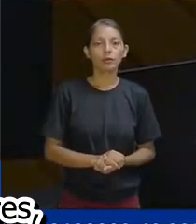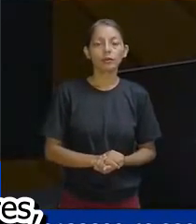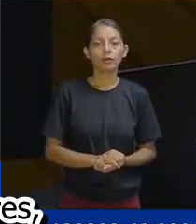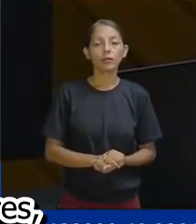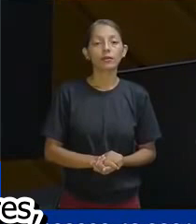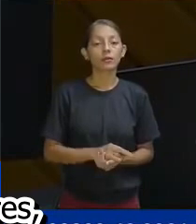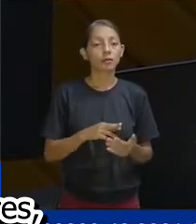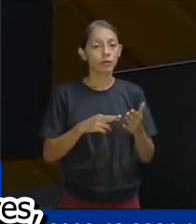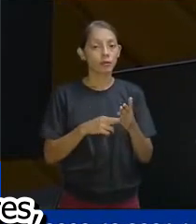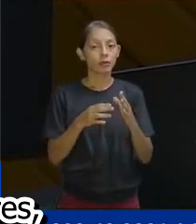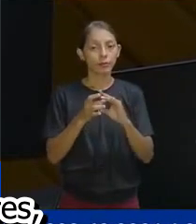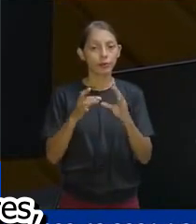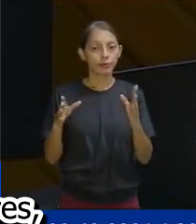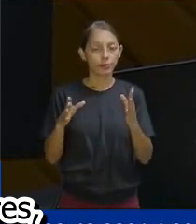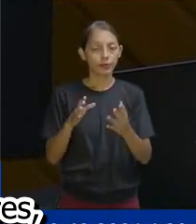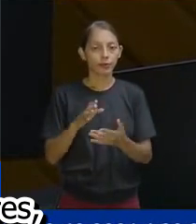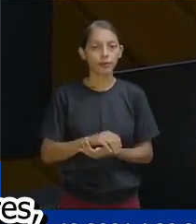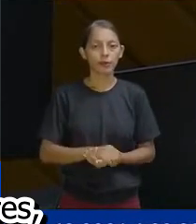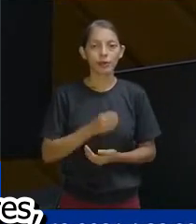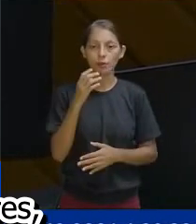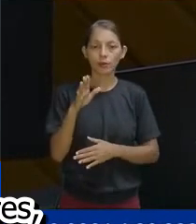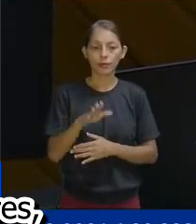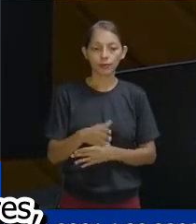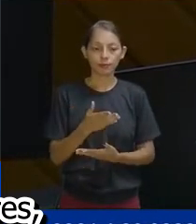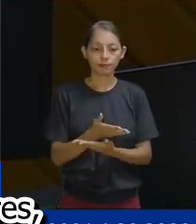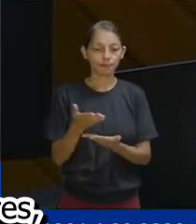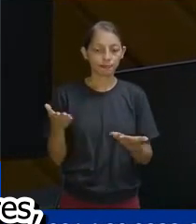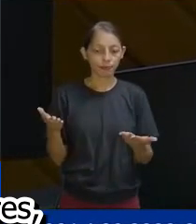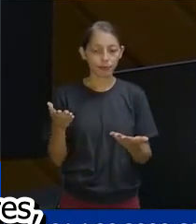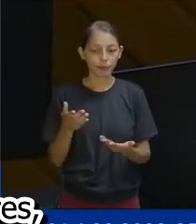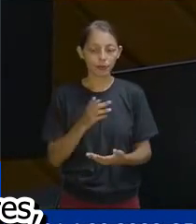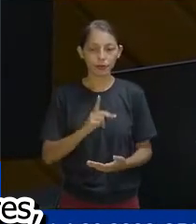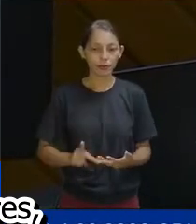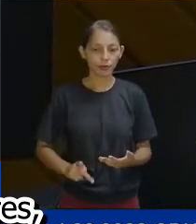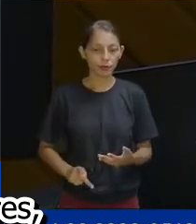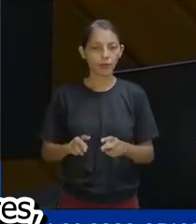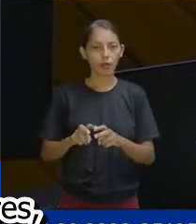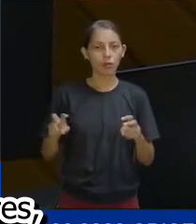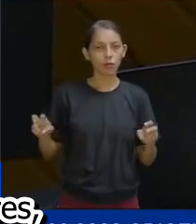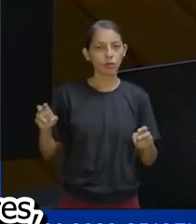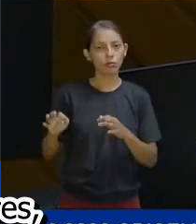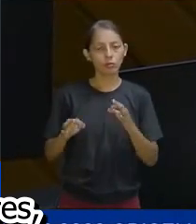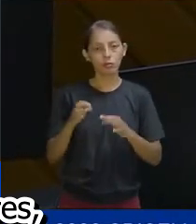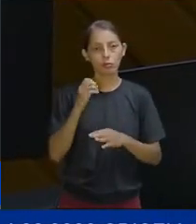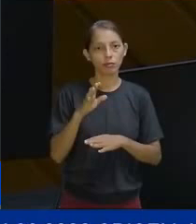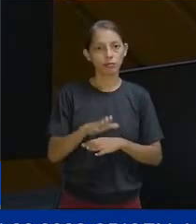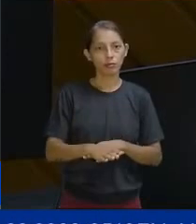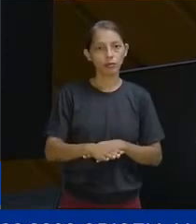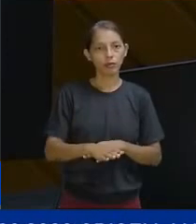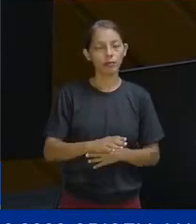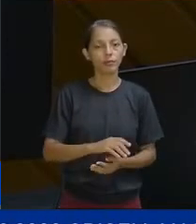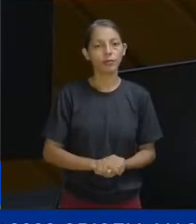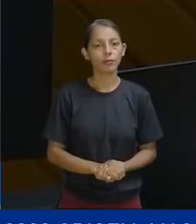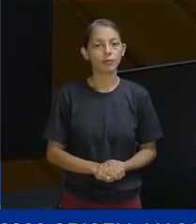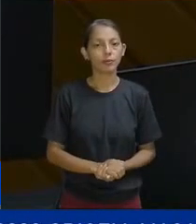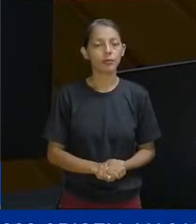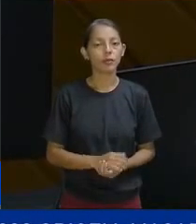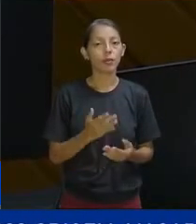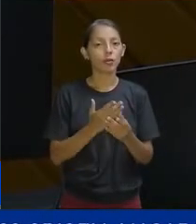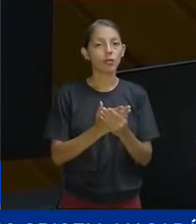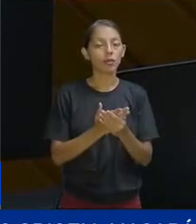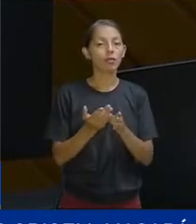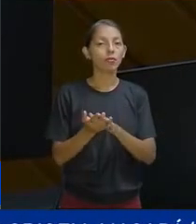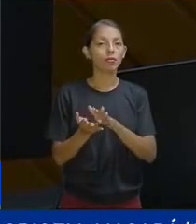senhor presidente, eminentes pares, doutora Procuradora Regional Eleitoral, boa tarde a todos. Cuido dos autos de